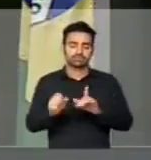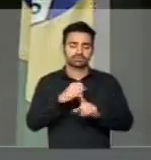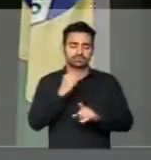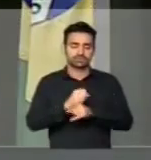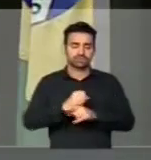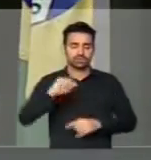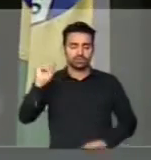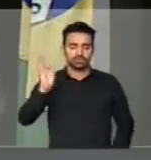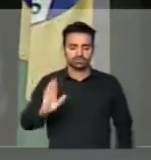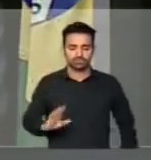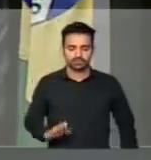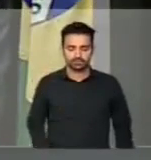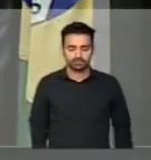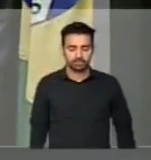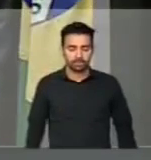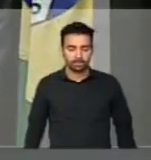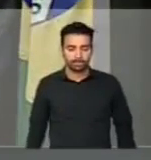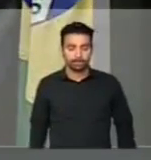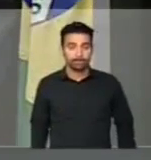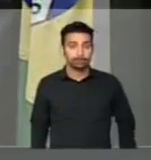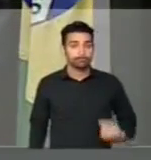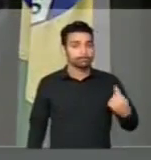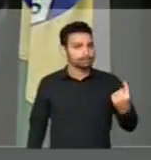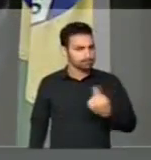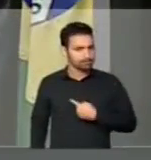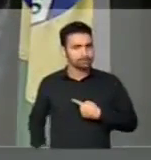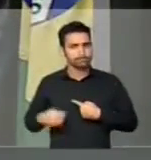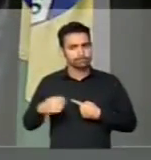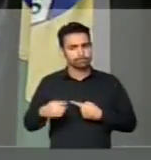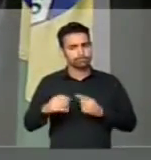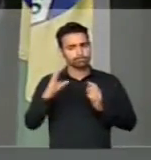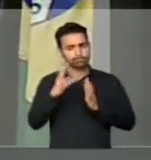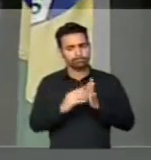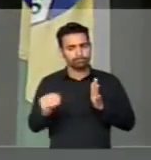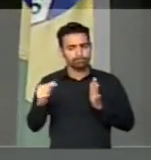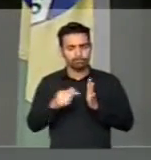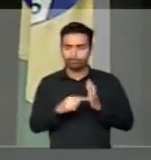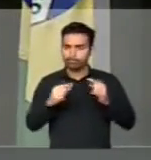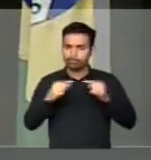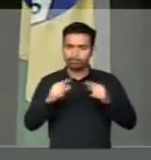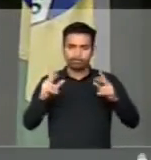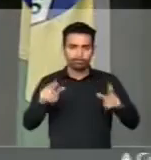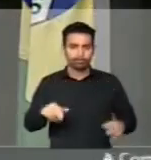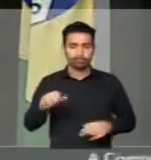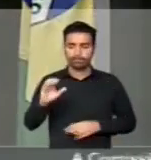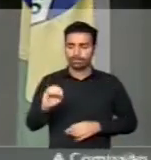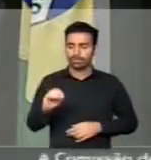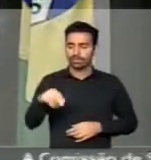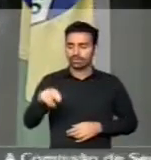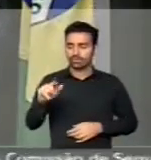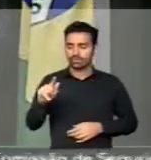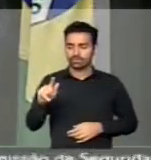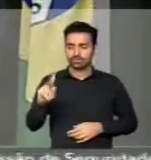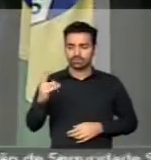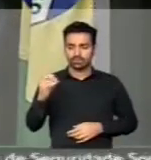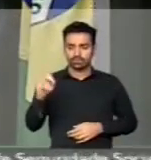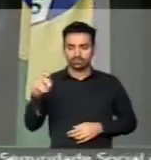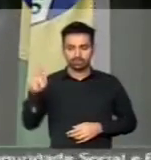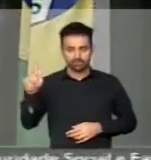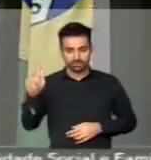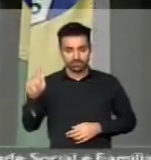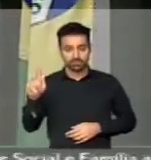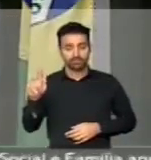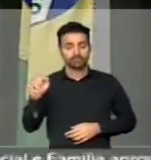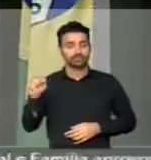brasileira. Devemos seguir o exemplo do que fez Hong Kong, que de país